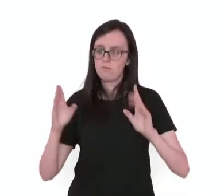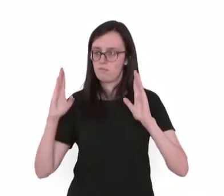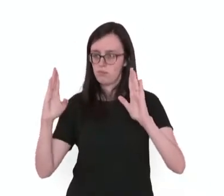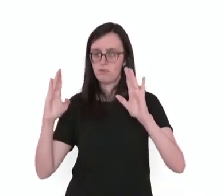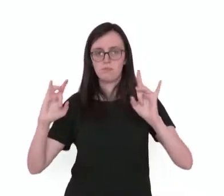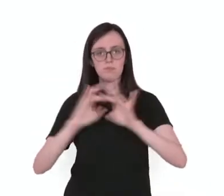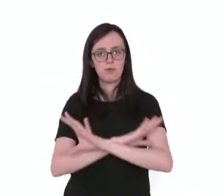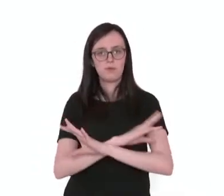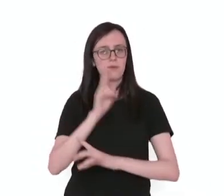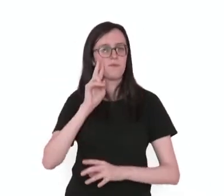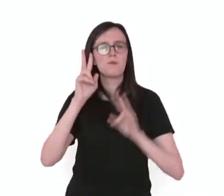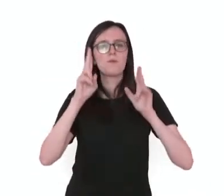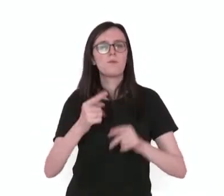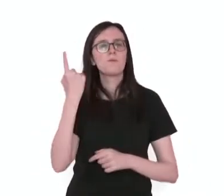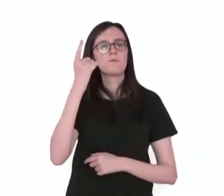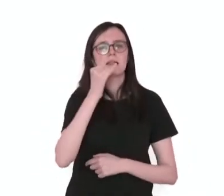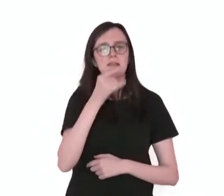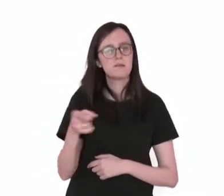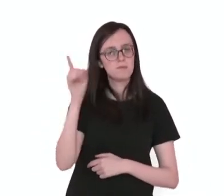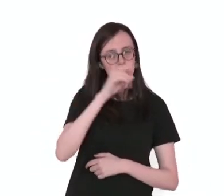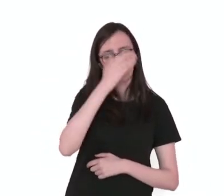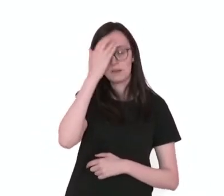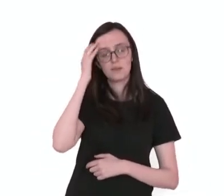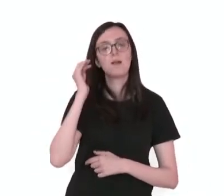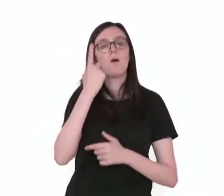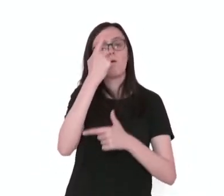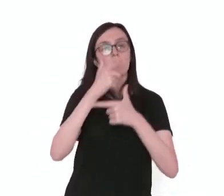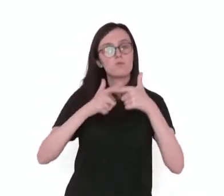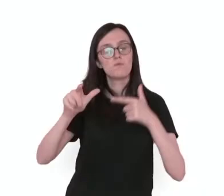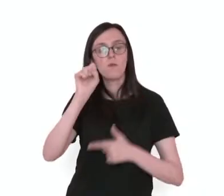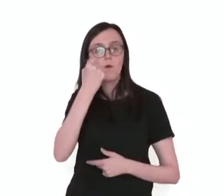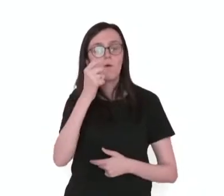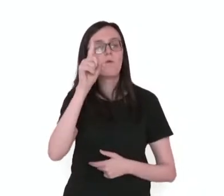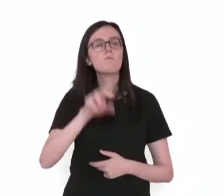lá no primeiro exemplo, finito. 1 dividido por 8,